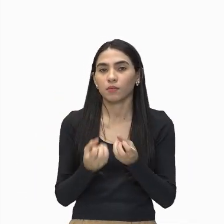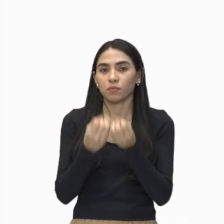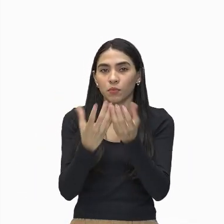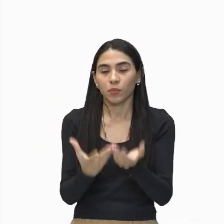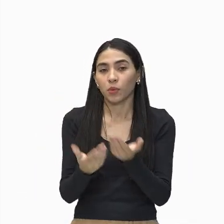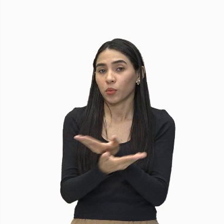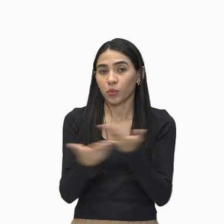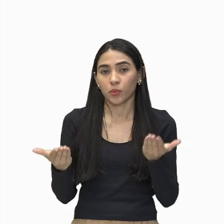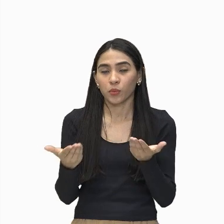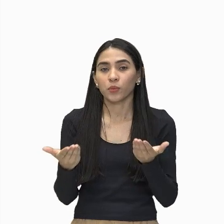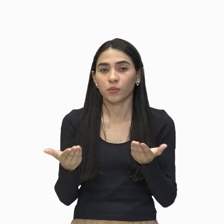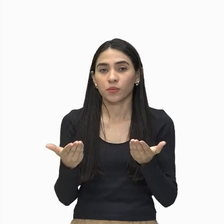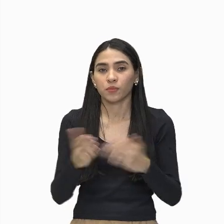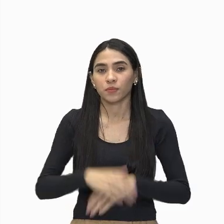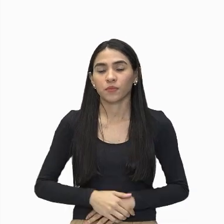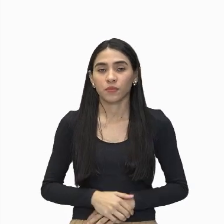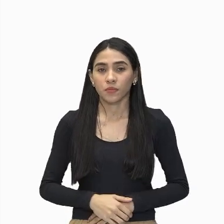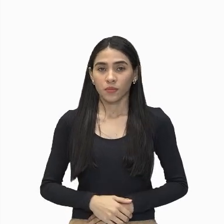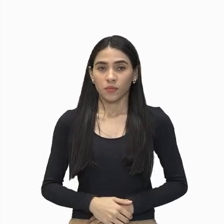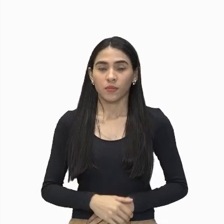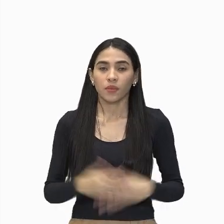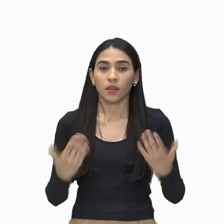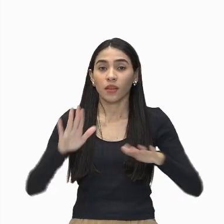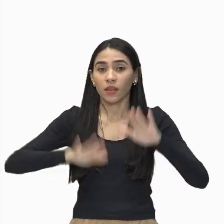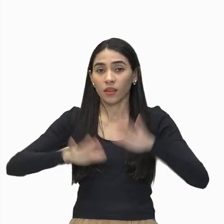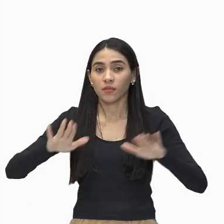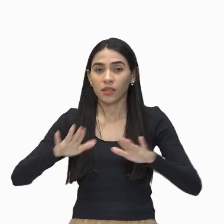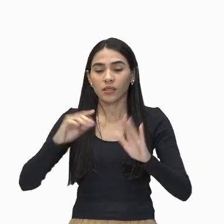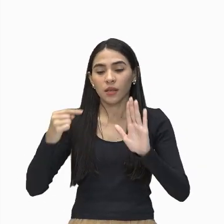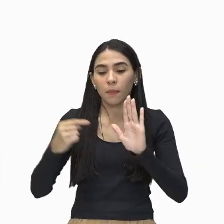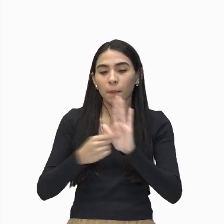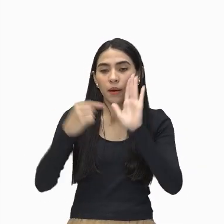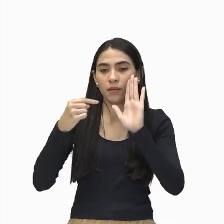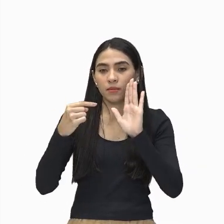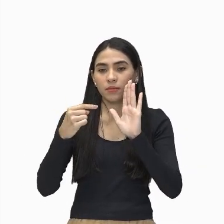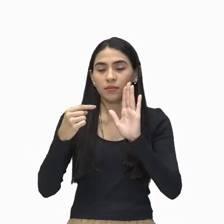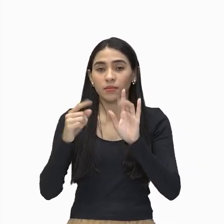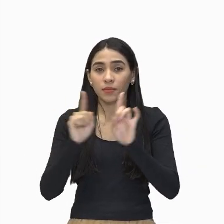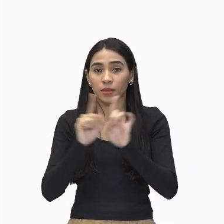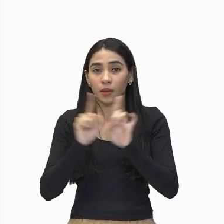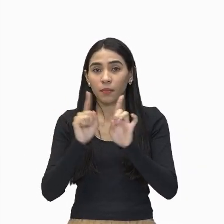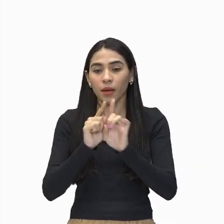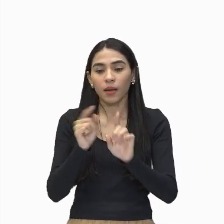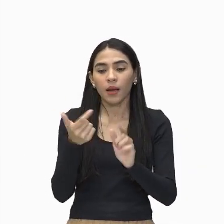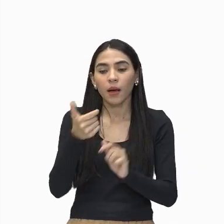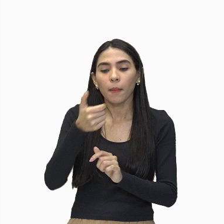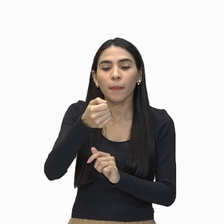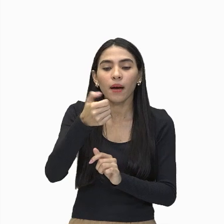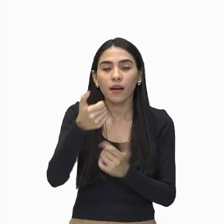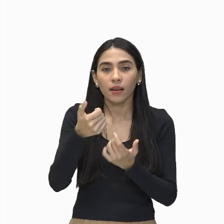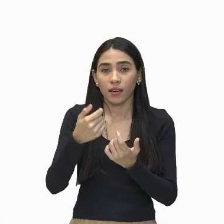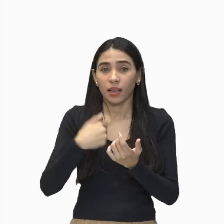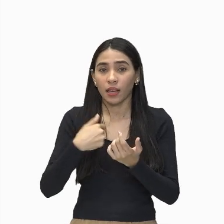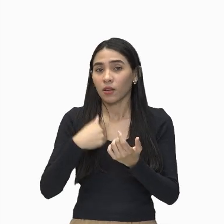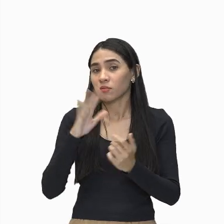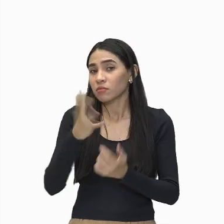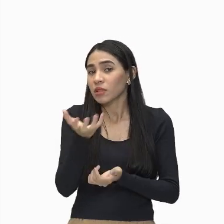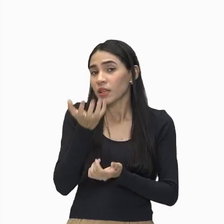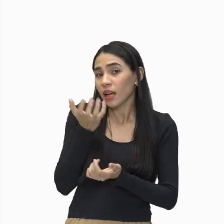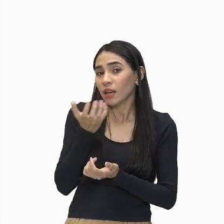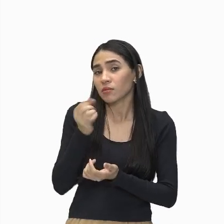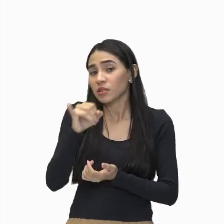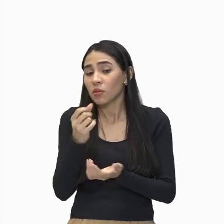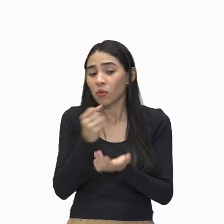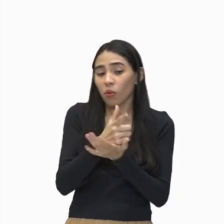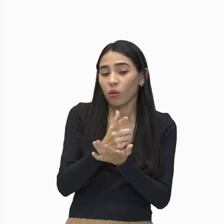gente, né? E muitas vezes num clique, numa apertada de tela ali, eu já defino se eu quero, se eu não quero, se eu compro,